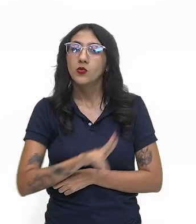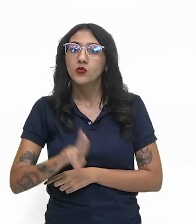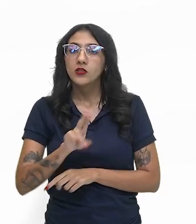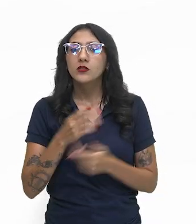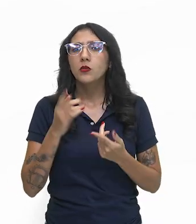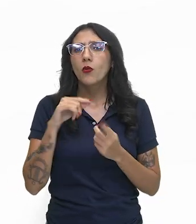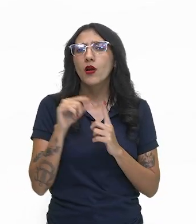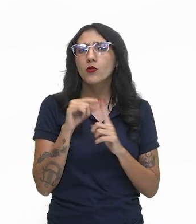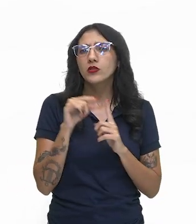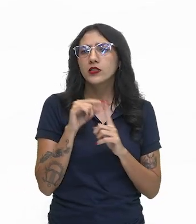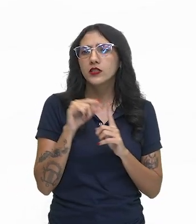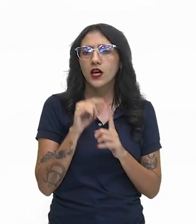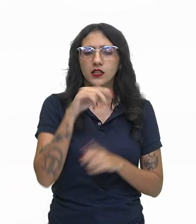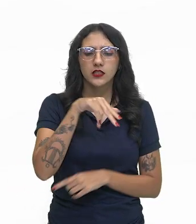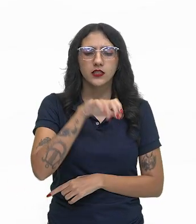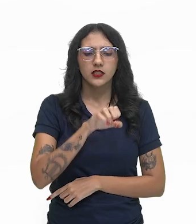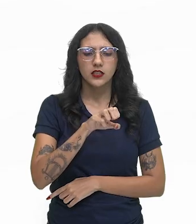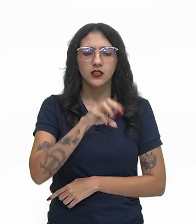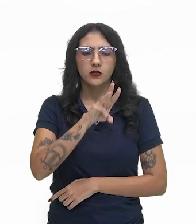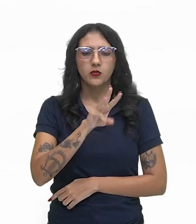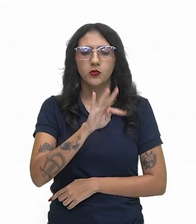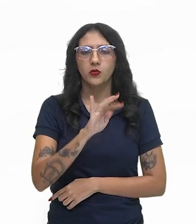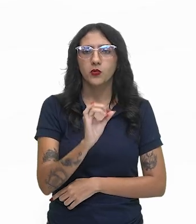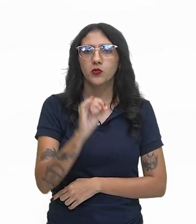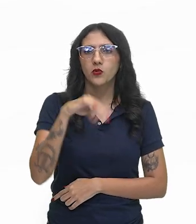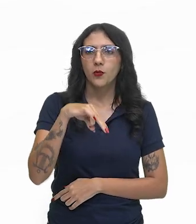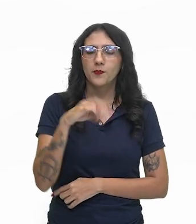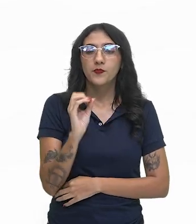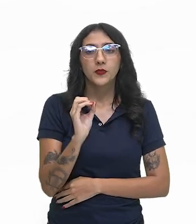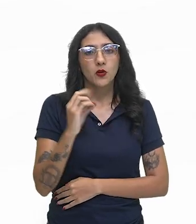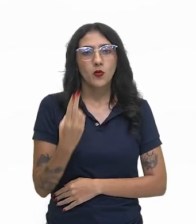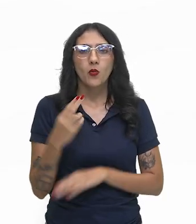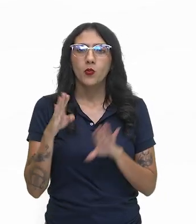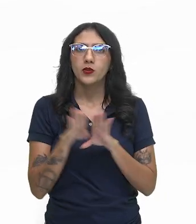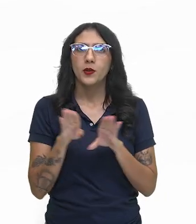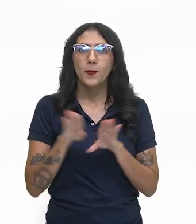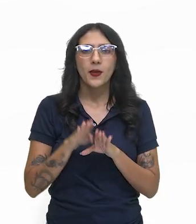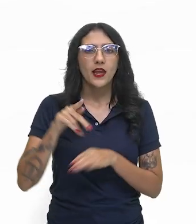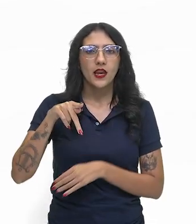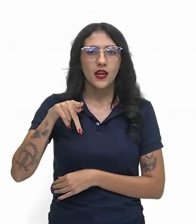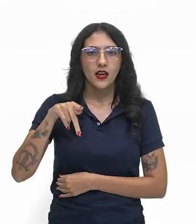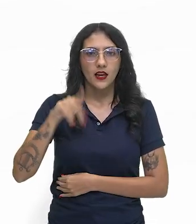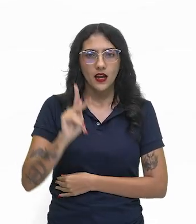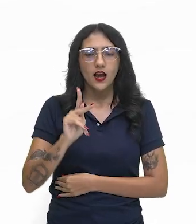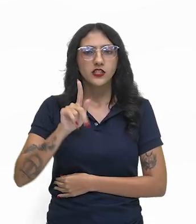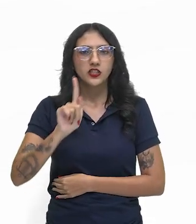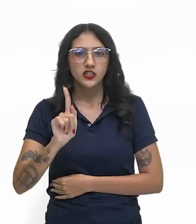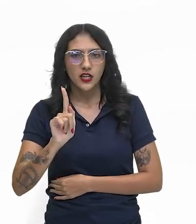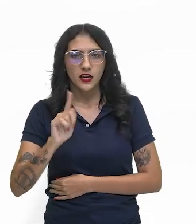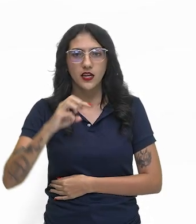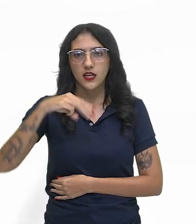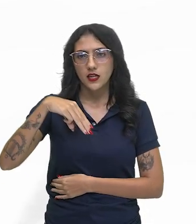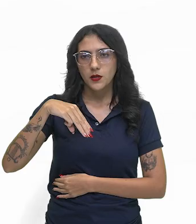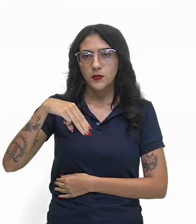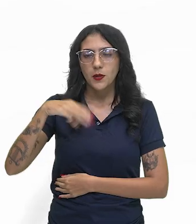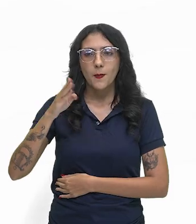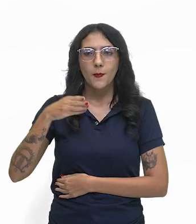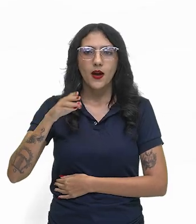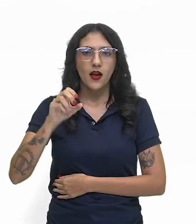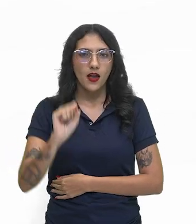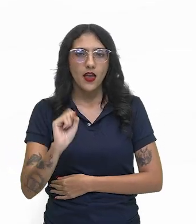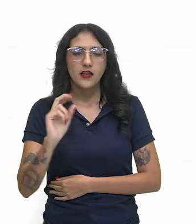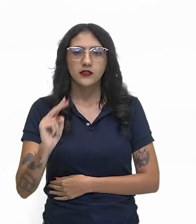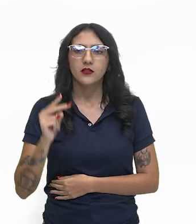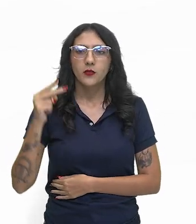unidade Newton, ou quilograma vezes metro por segundo ao quadrado. E a massa